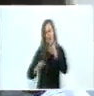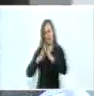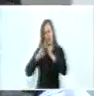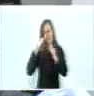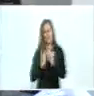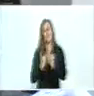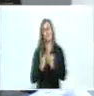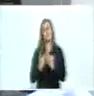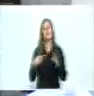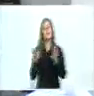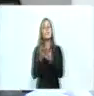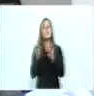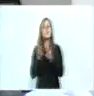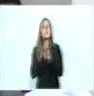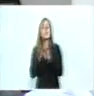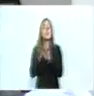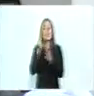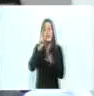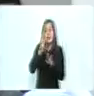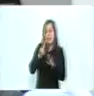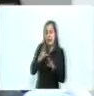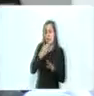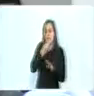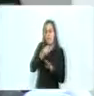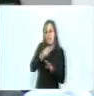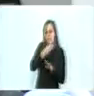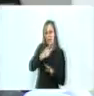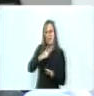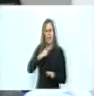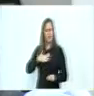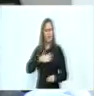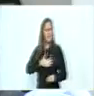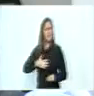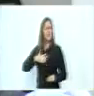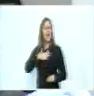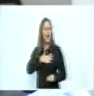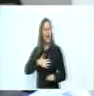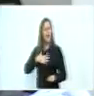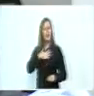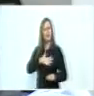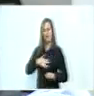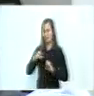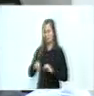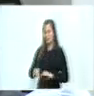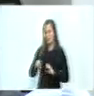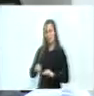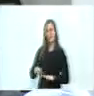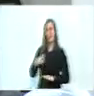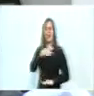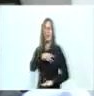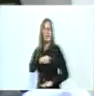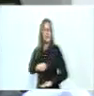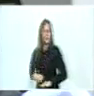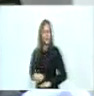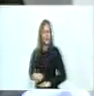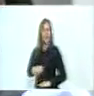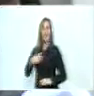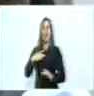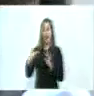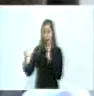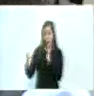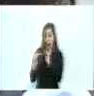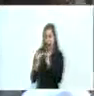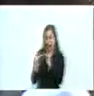Nesse contexto, o que se vê é que os homens têm gostado desse papel, tanto assim que vêm buscando por maior contato